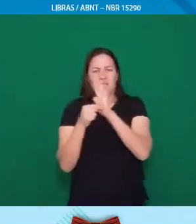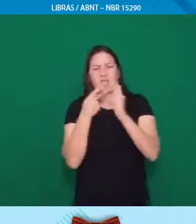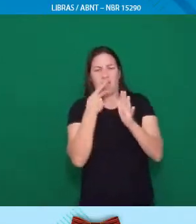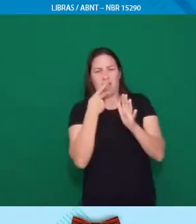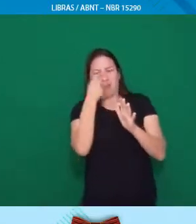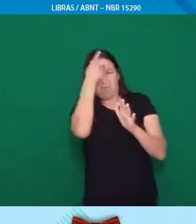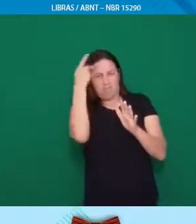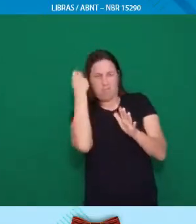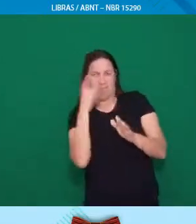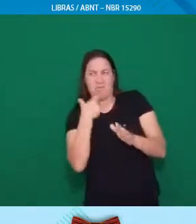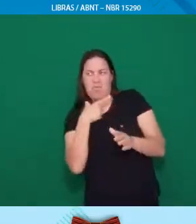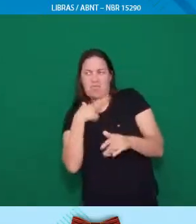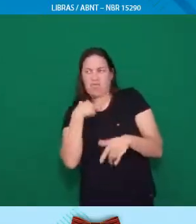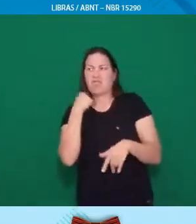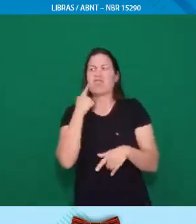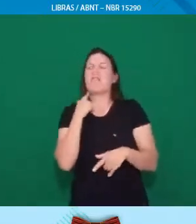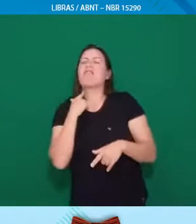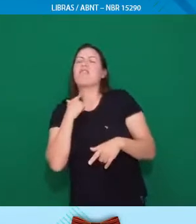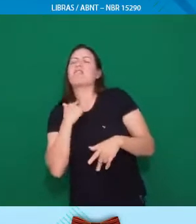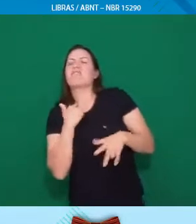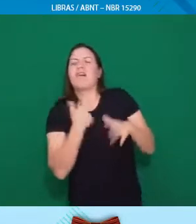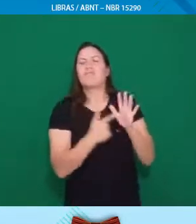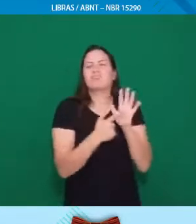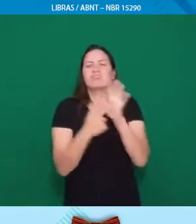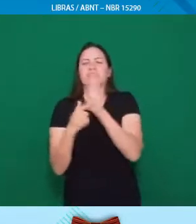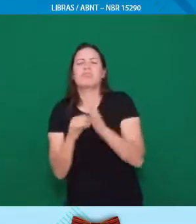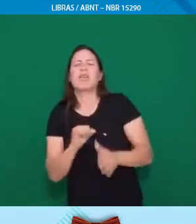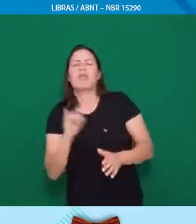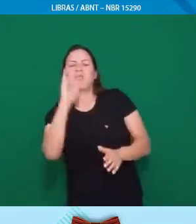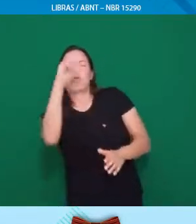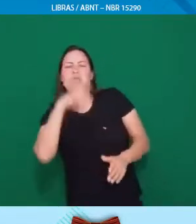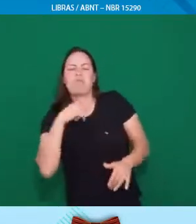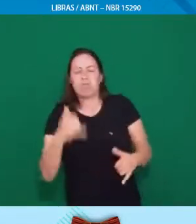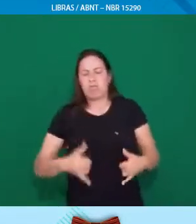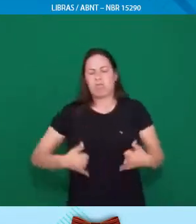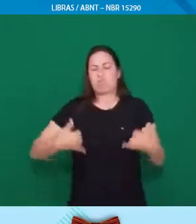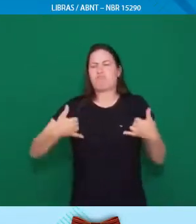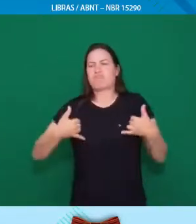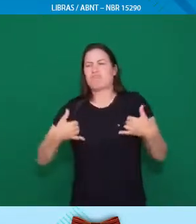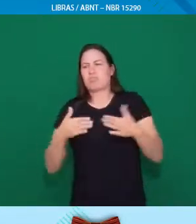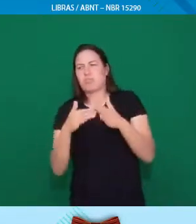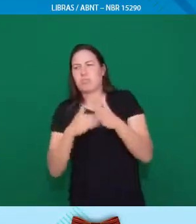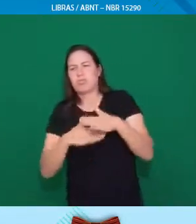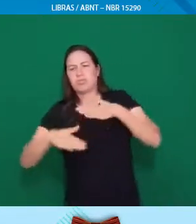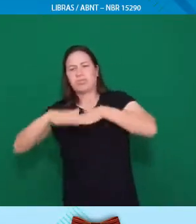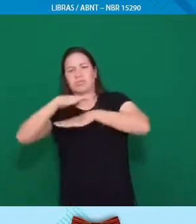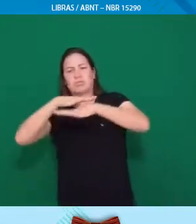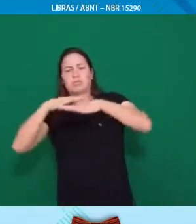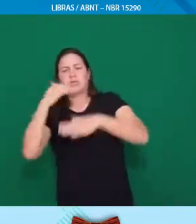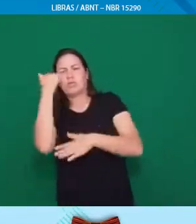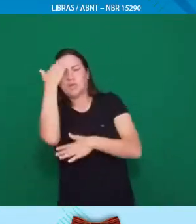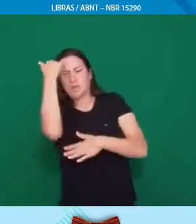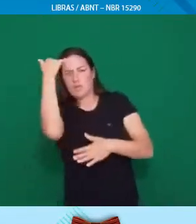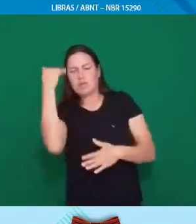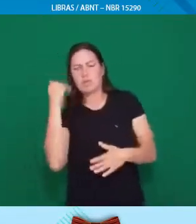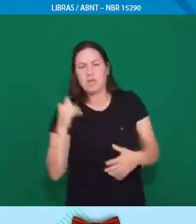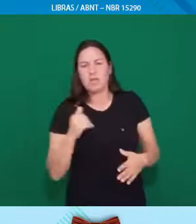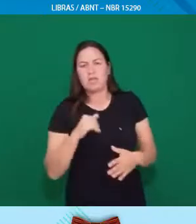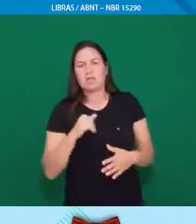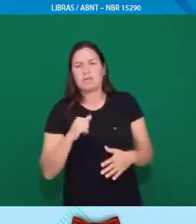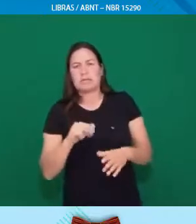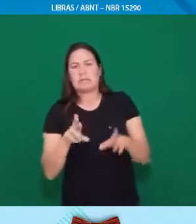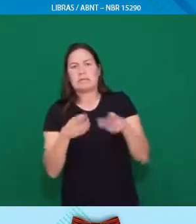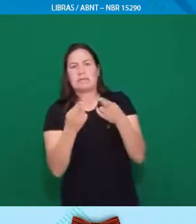receber elogio não tinha prazer já o importante é ter prazer nesse processo todo o sucesso do